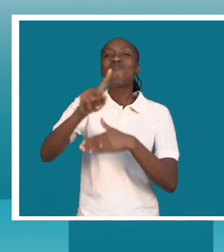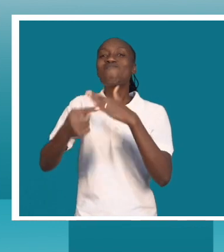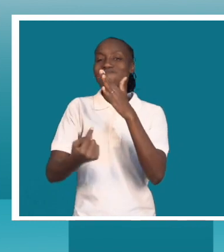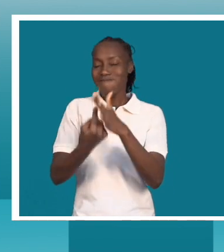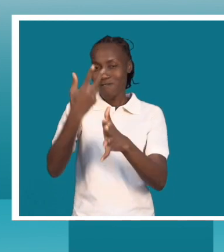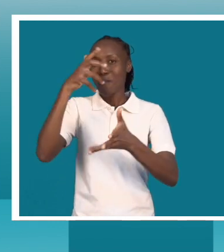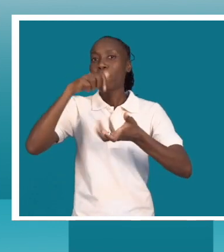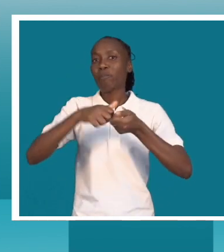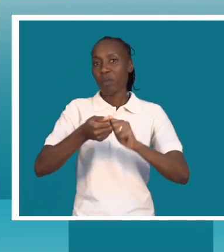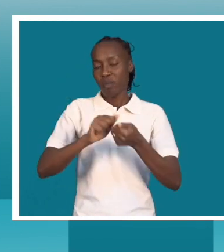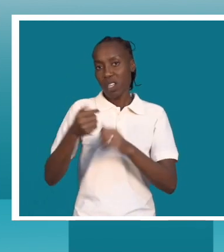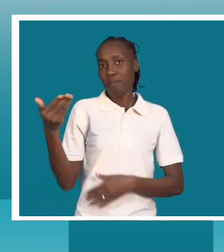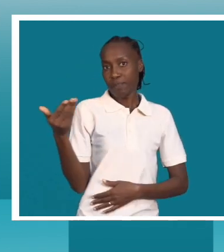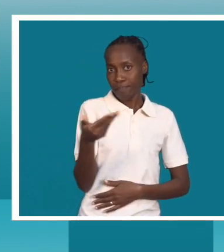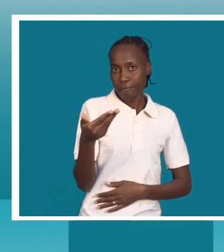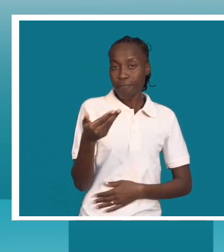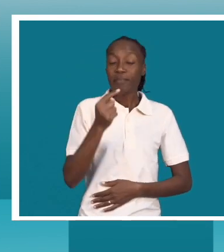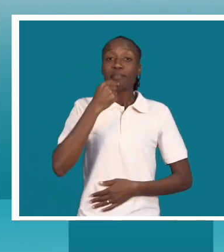e vai ter as suas consequências.